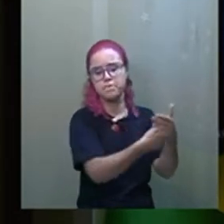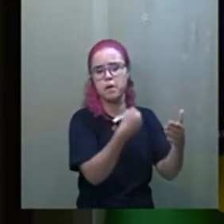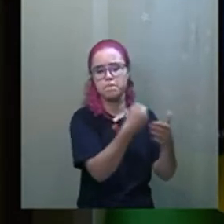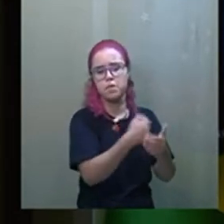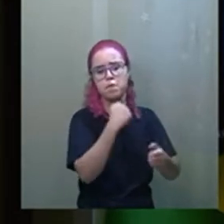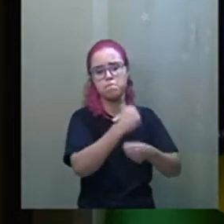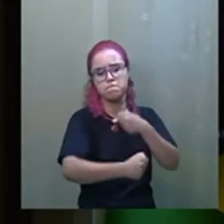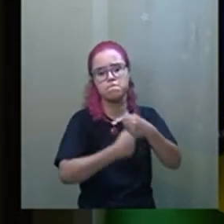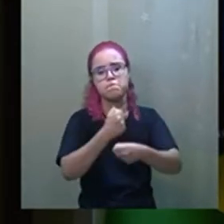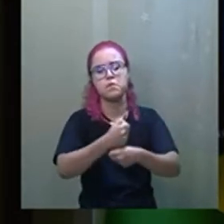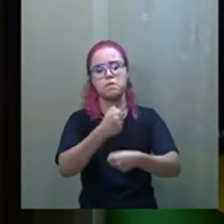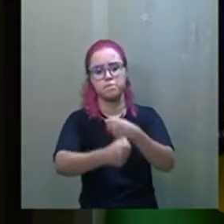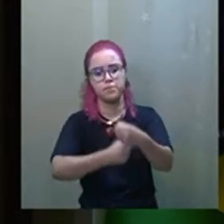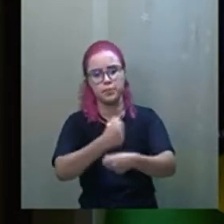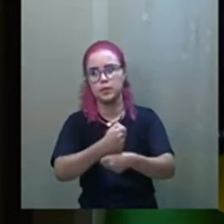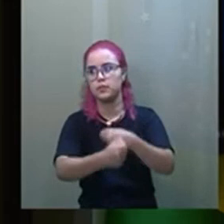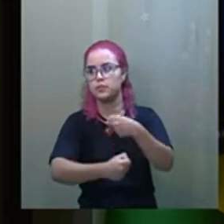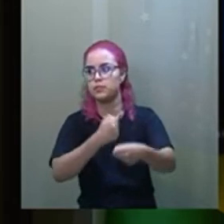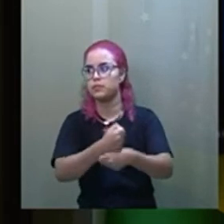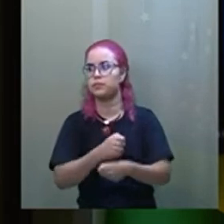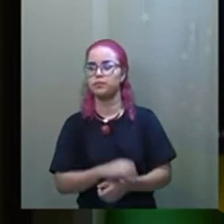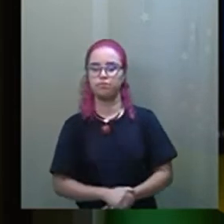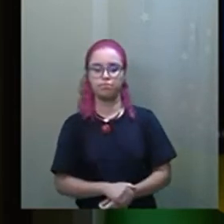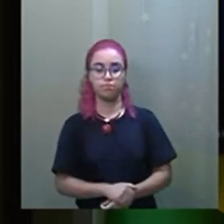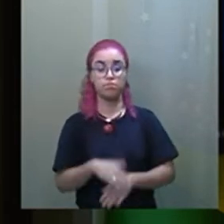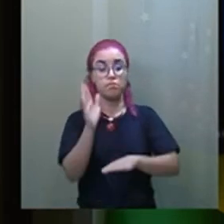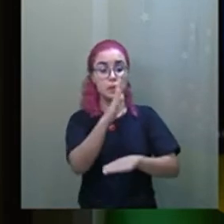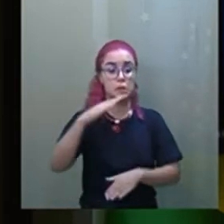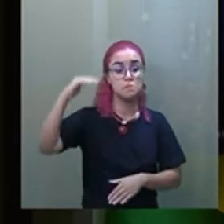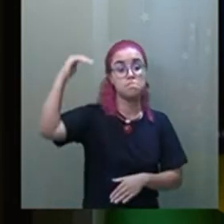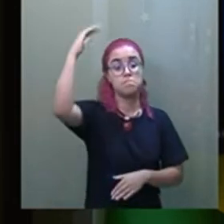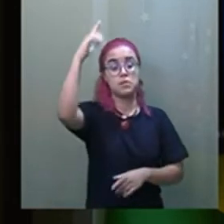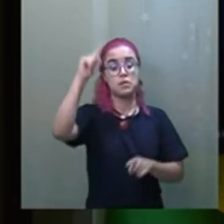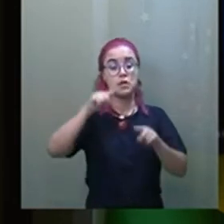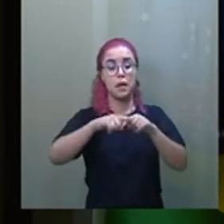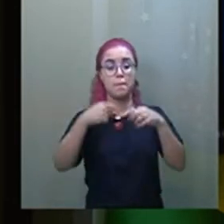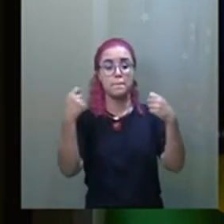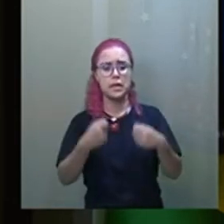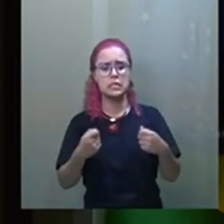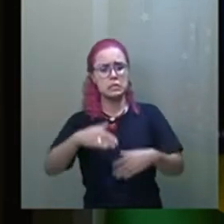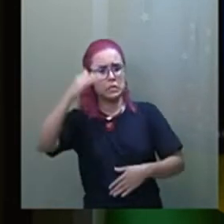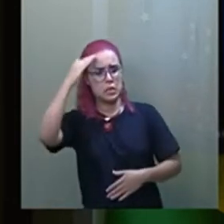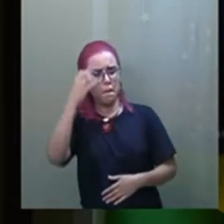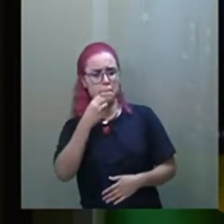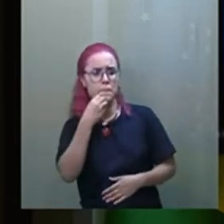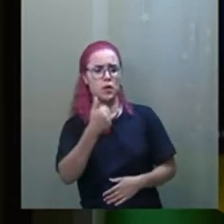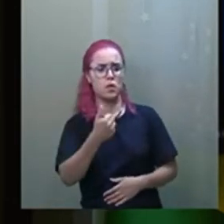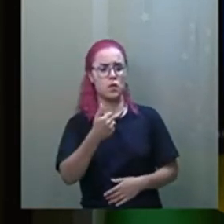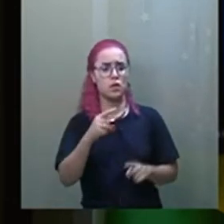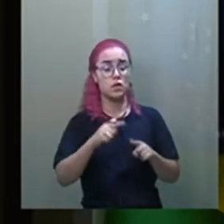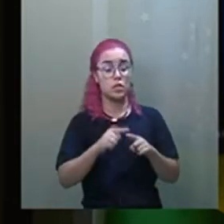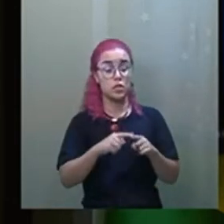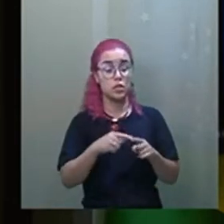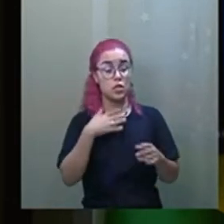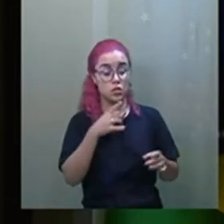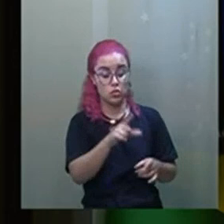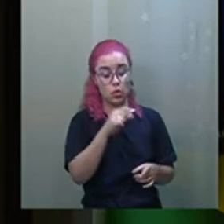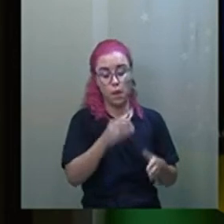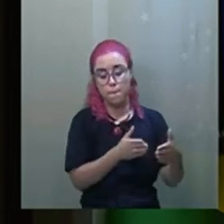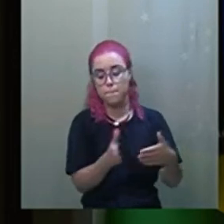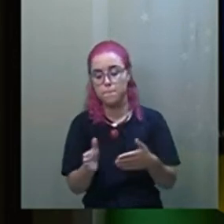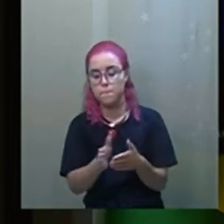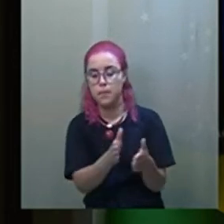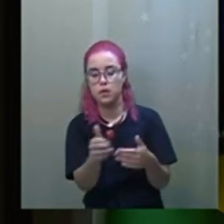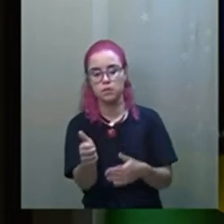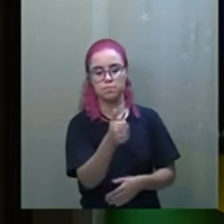tudo, é preciso bom senso na busca do melhor caminho, no enfrentamento da pandemia que garanta o máximo